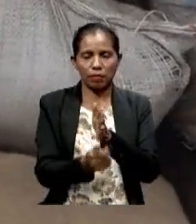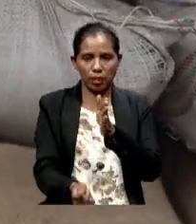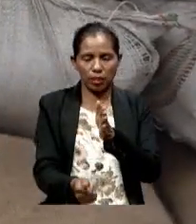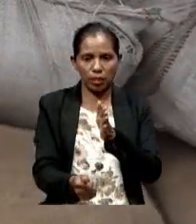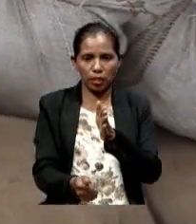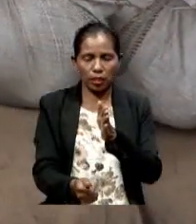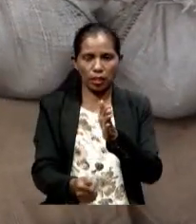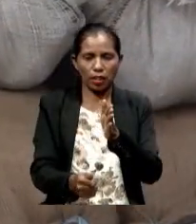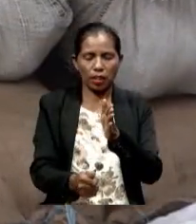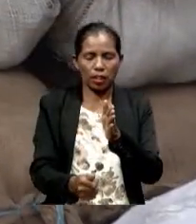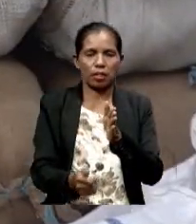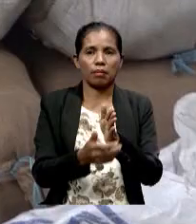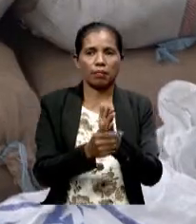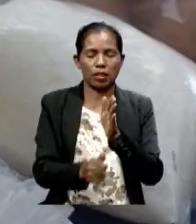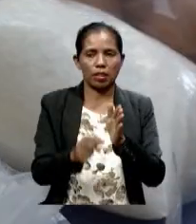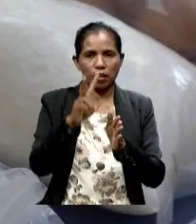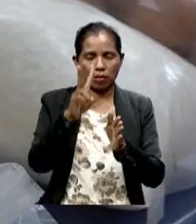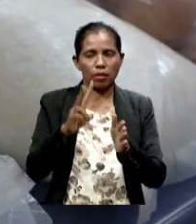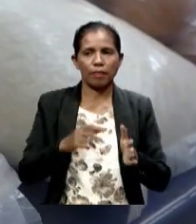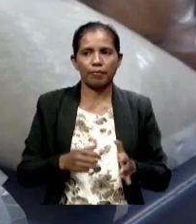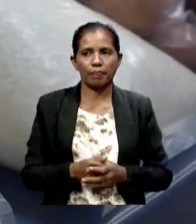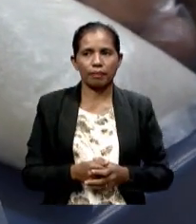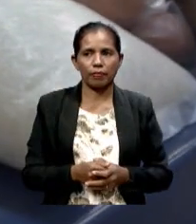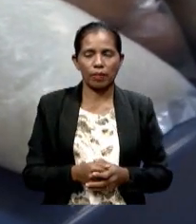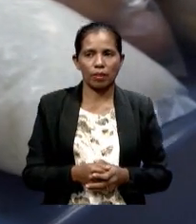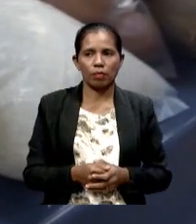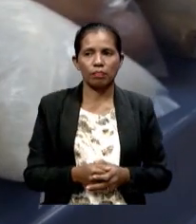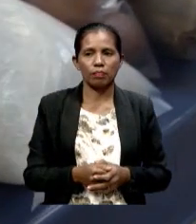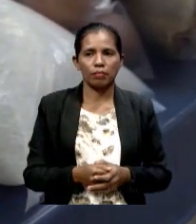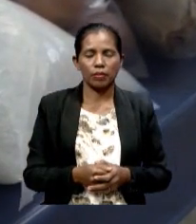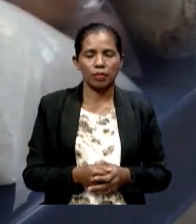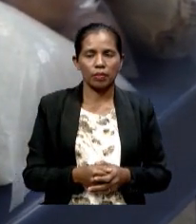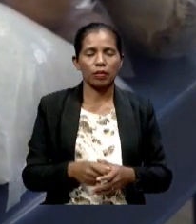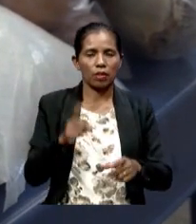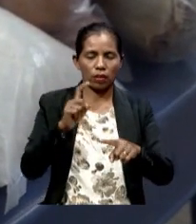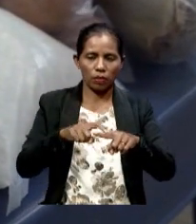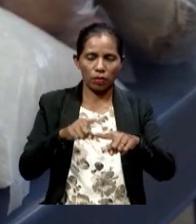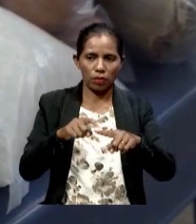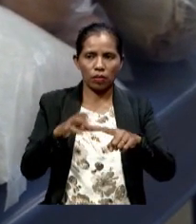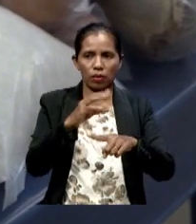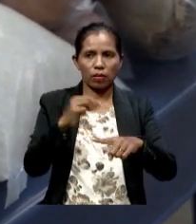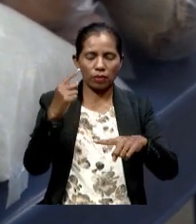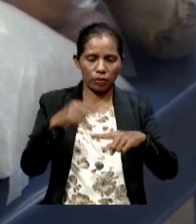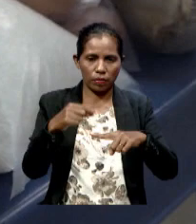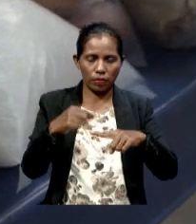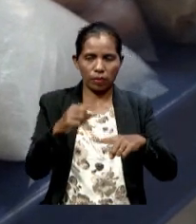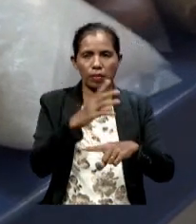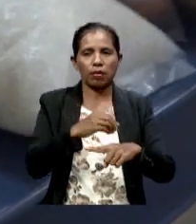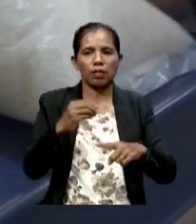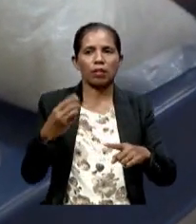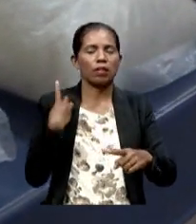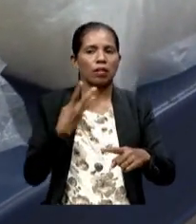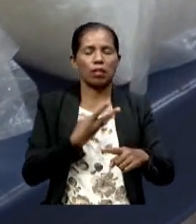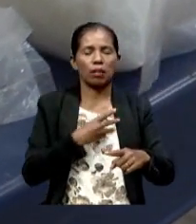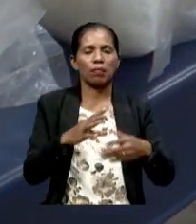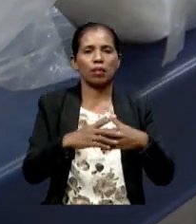né? Cabe litro, não é preço coto, ho. Formungu ni ane, formungu koto, formungu $3, koto, amin lah, amin